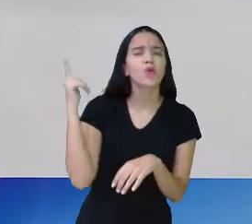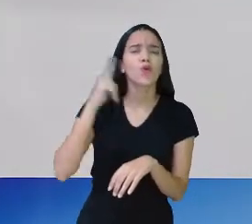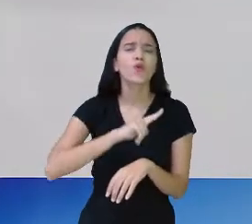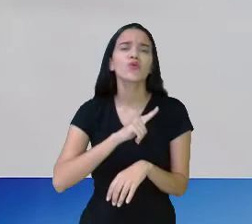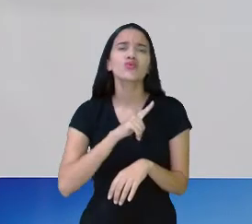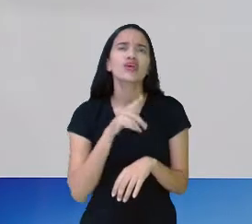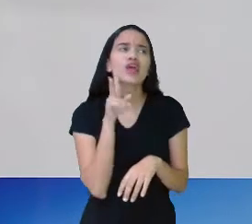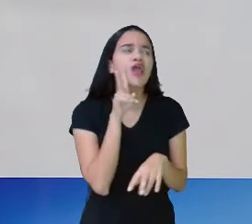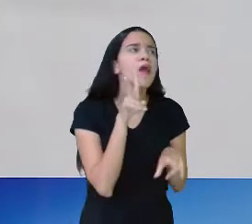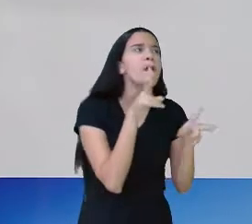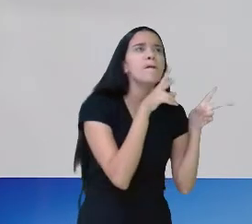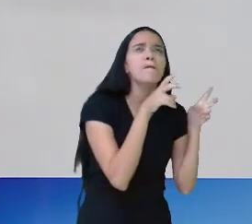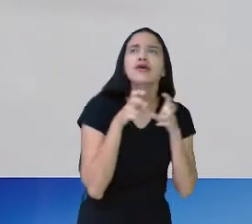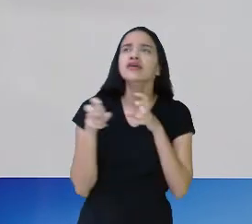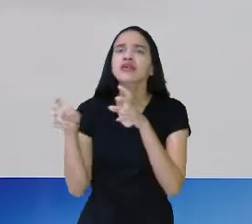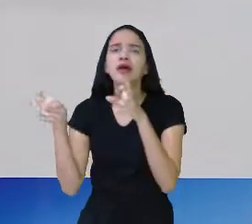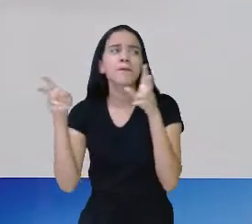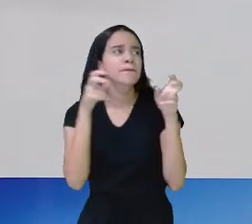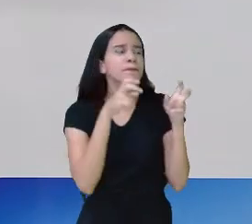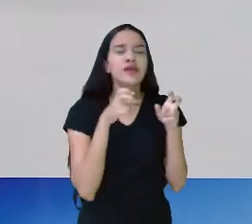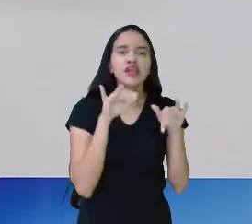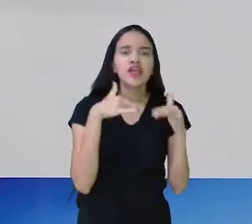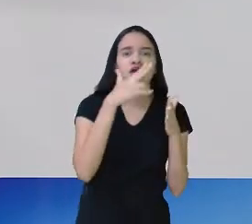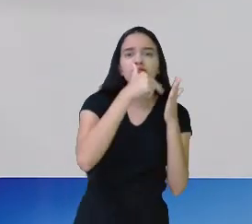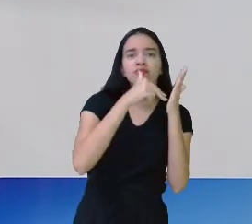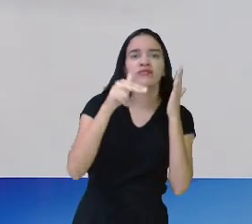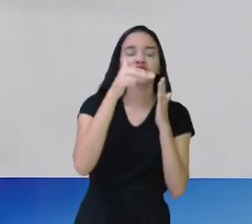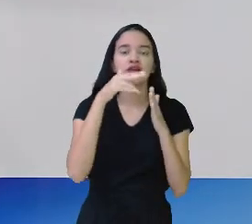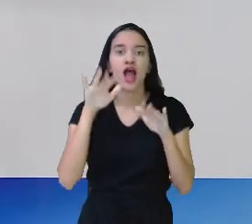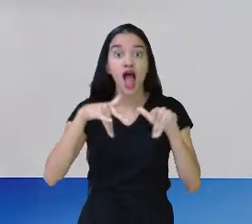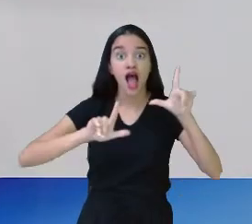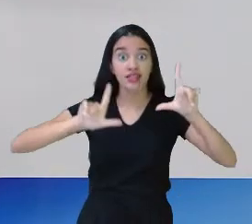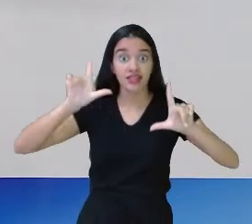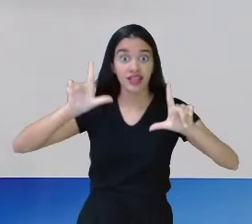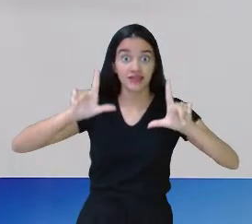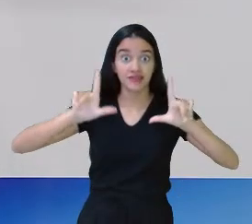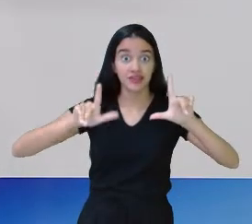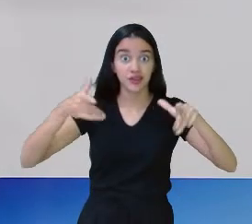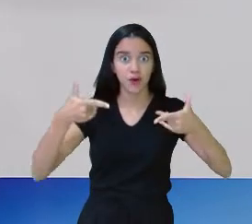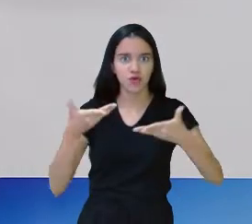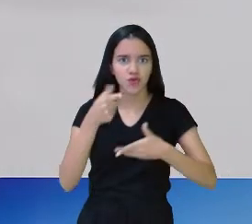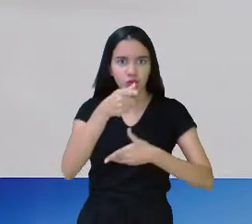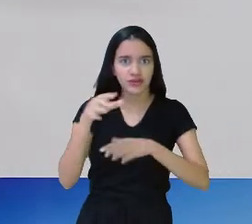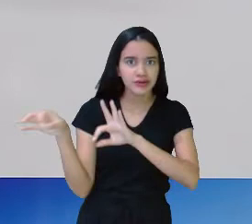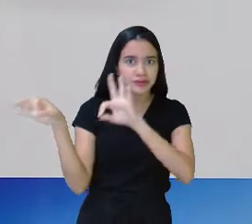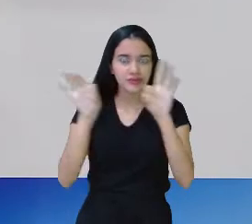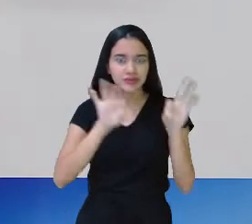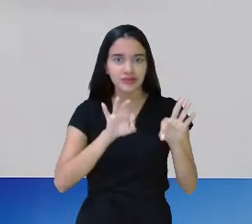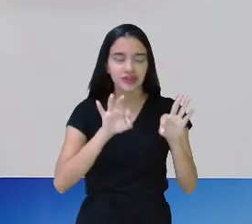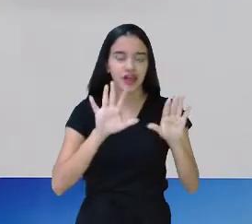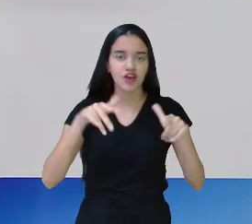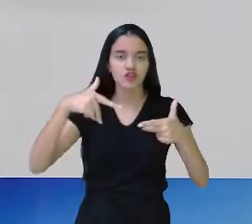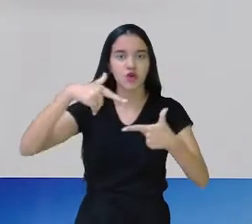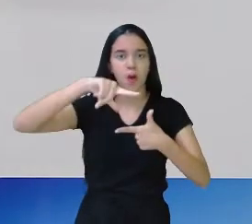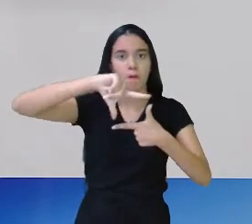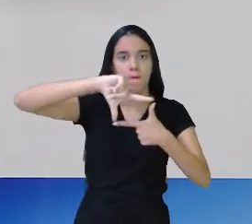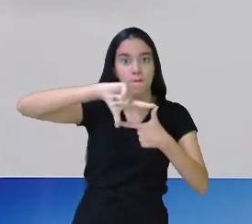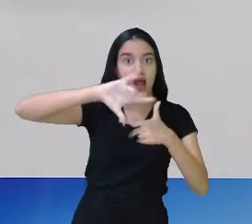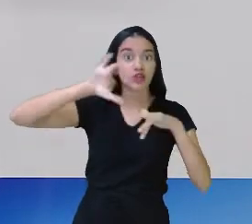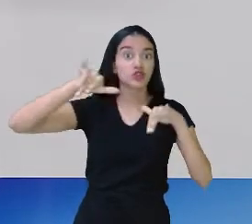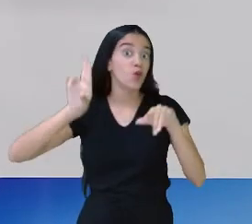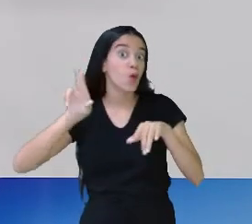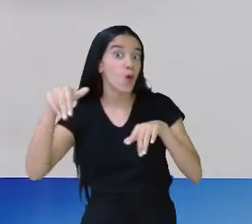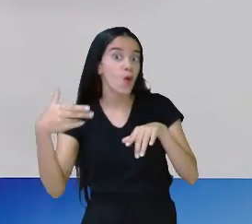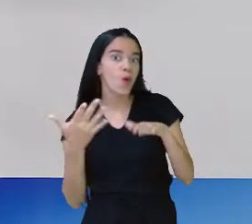em tudo. A televisão que você está me vendo agora, possivelmente, tem um formato retangular. Ou